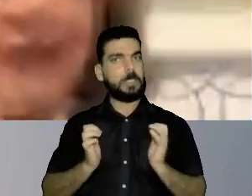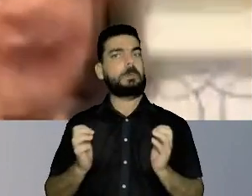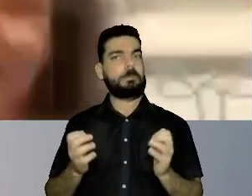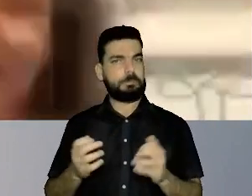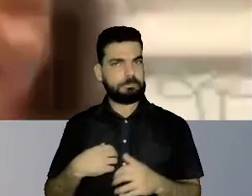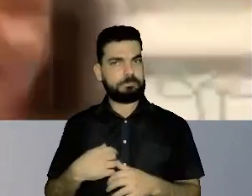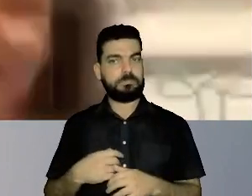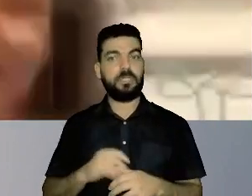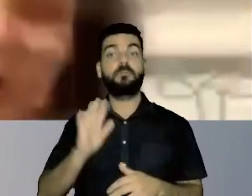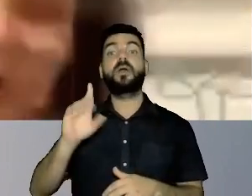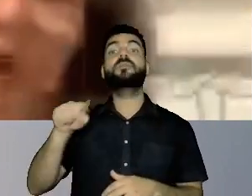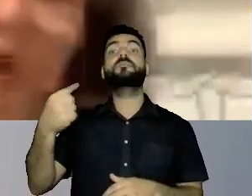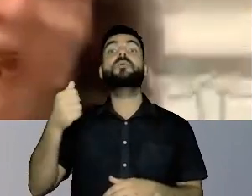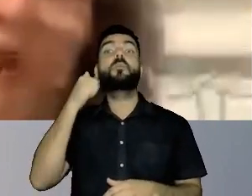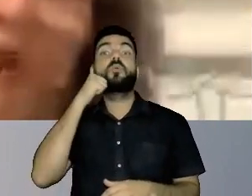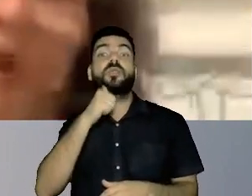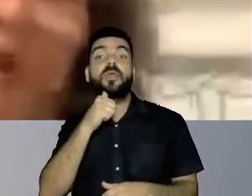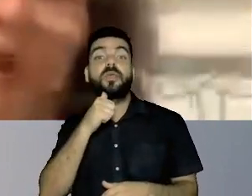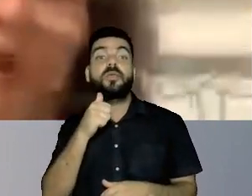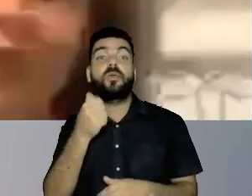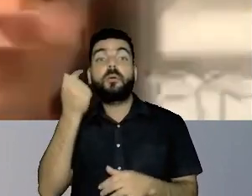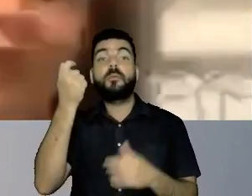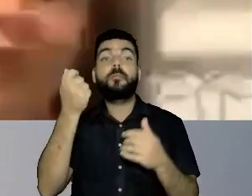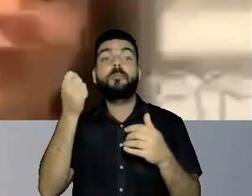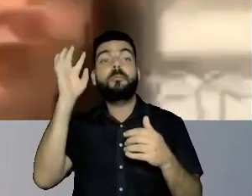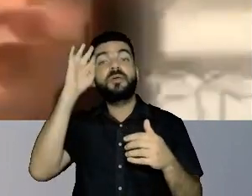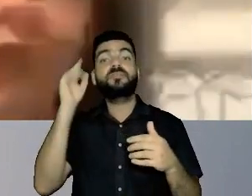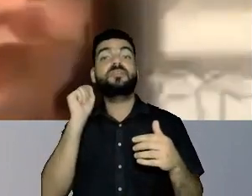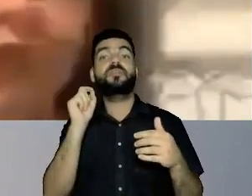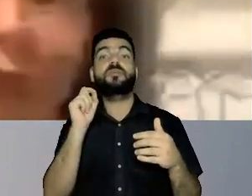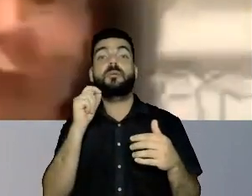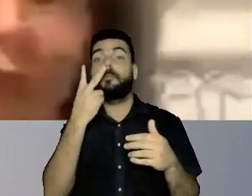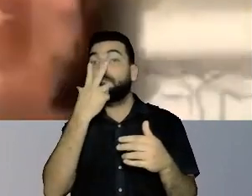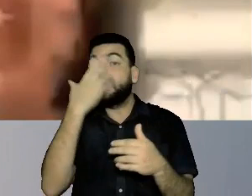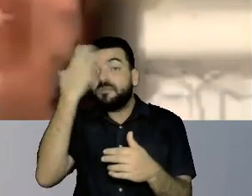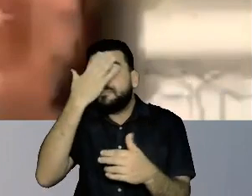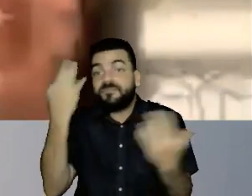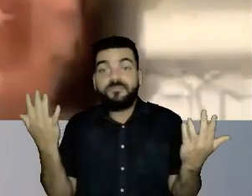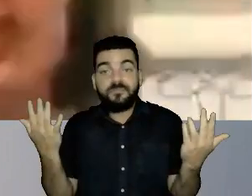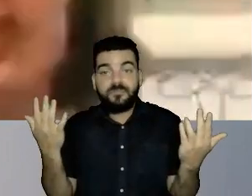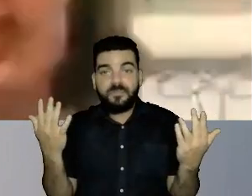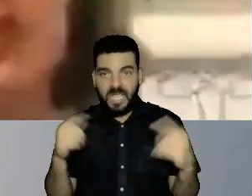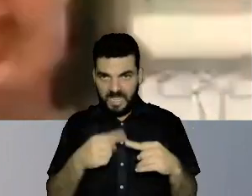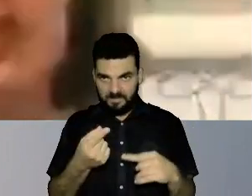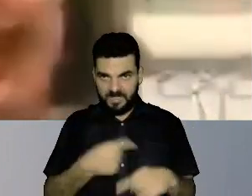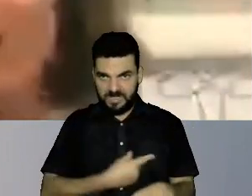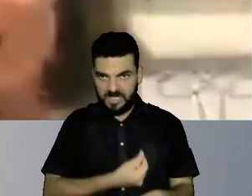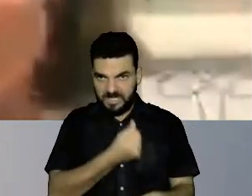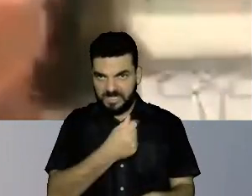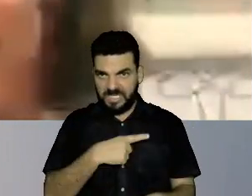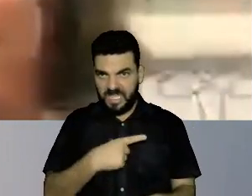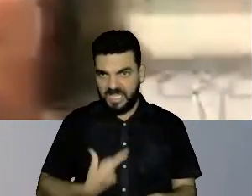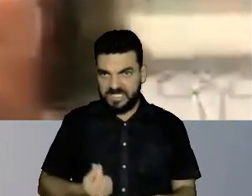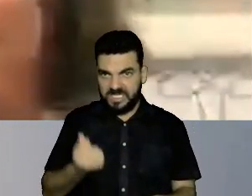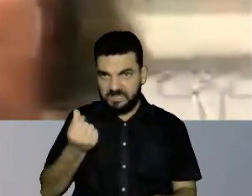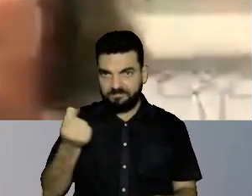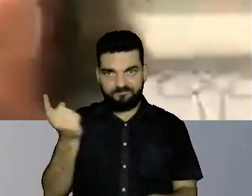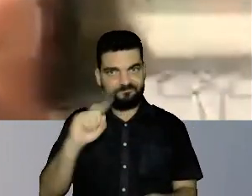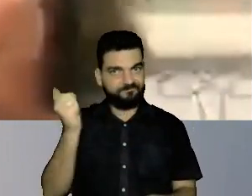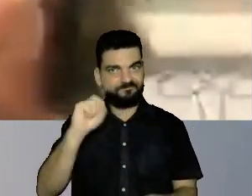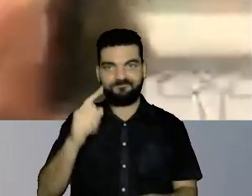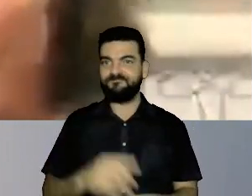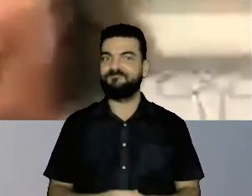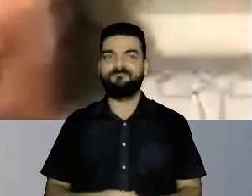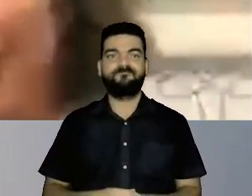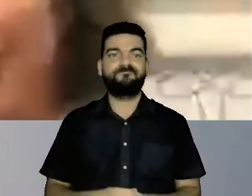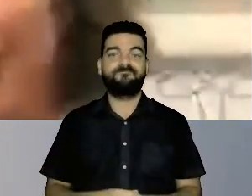Banksy, do grafiteiro londrino, que hoje ganha muito dinheiro com a arte dele. As mulheres, quando eu falo